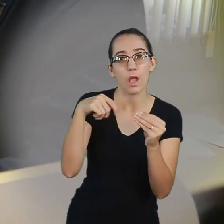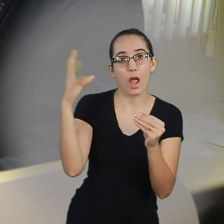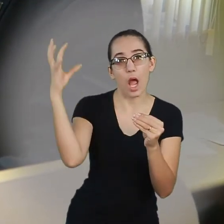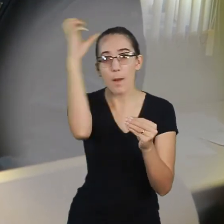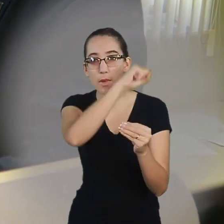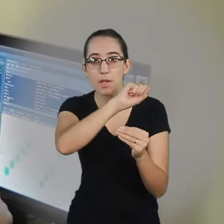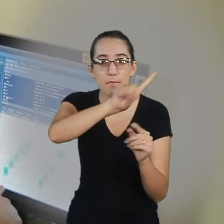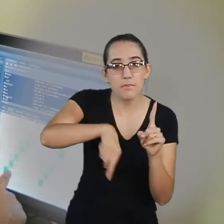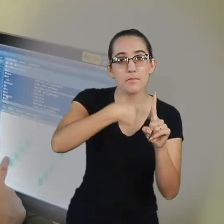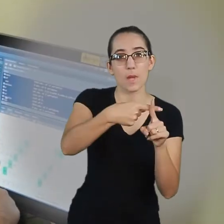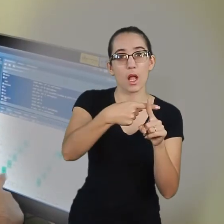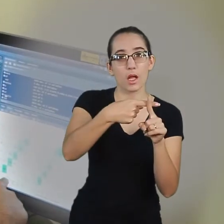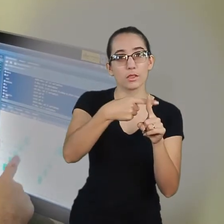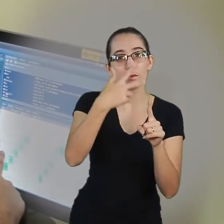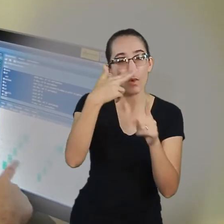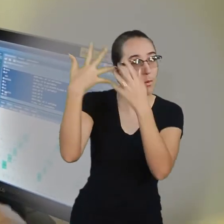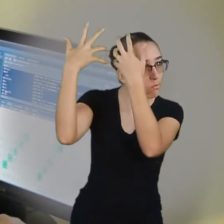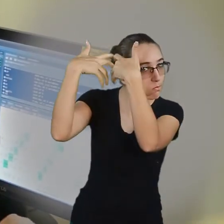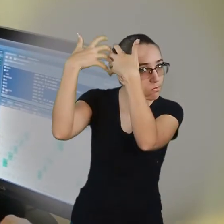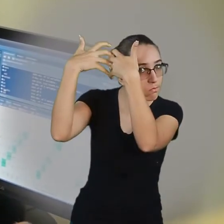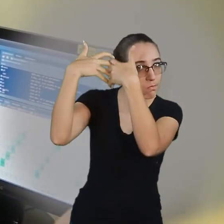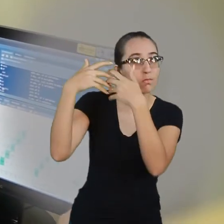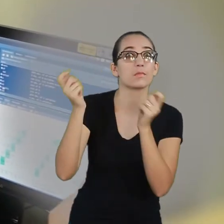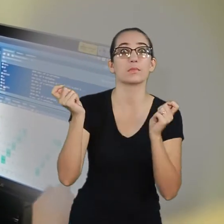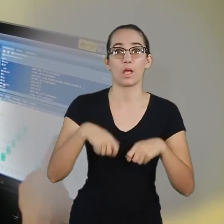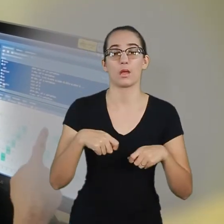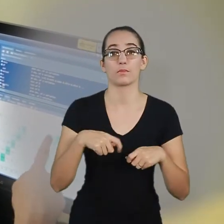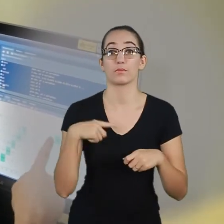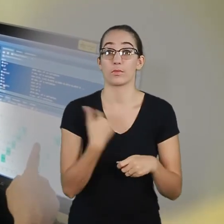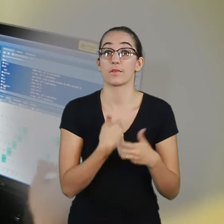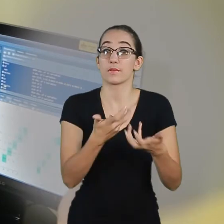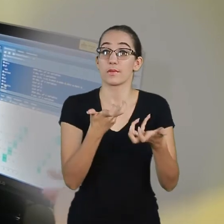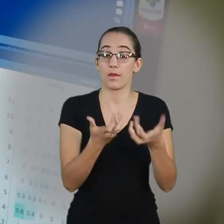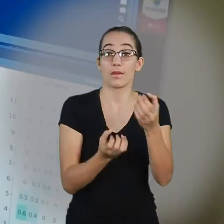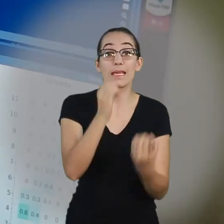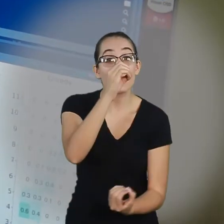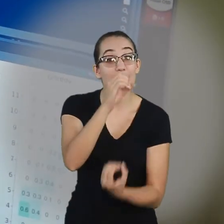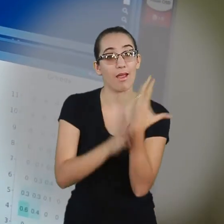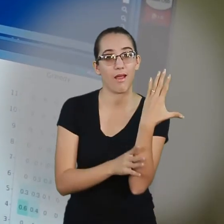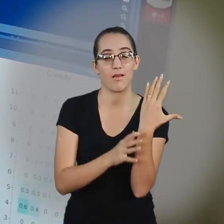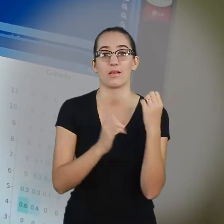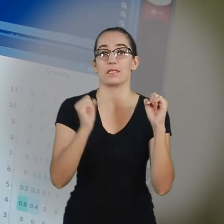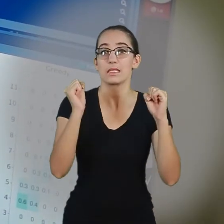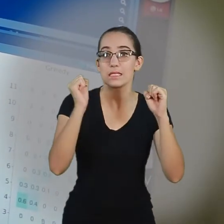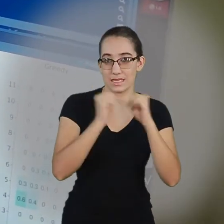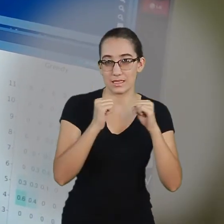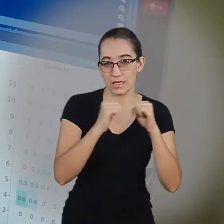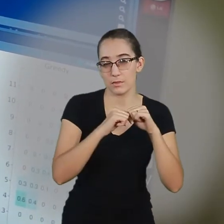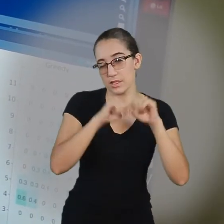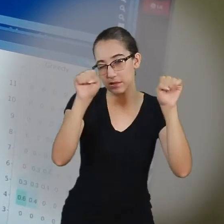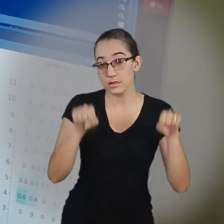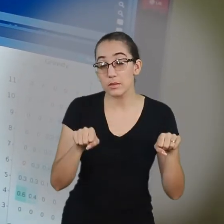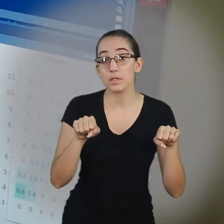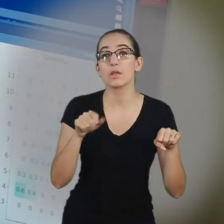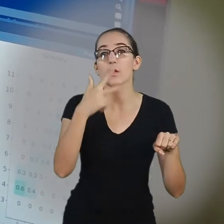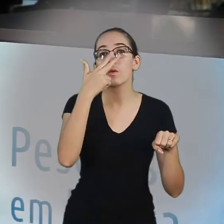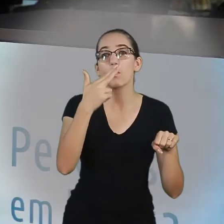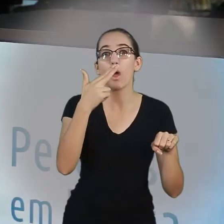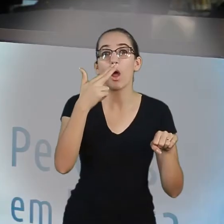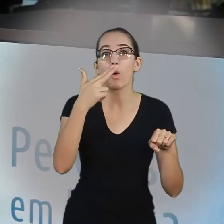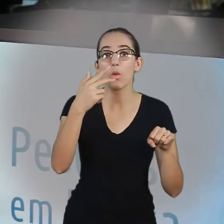com as informações do ambiente. Então a gente quer fazer sistemas que, por exemplo, façam raciocínios como nós